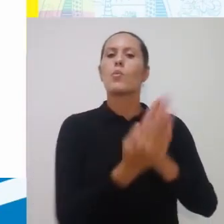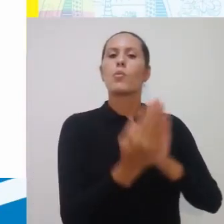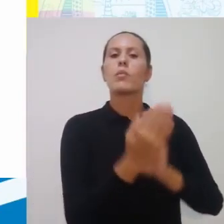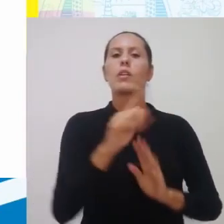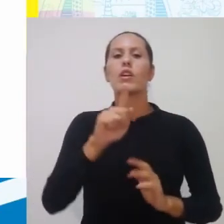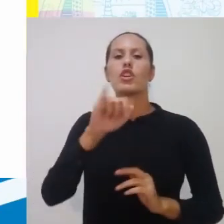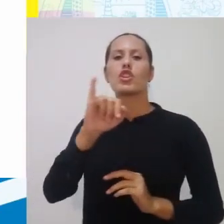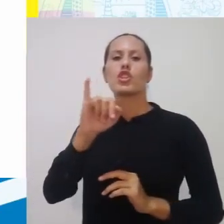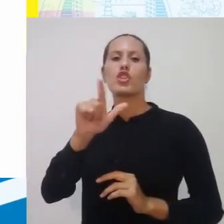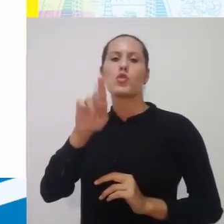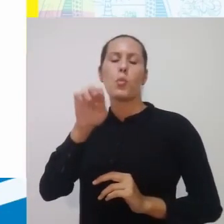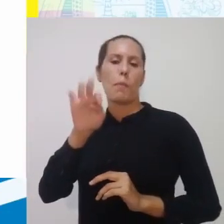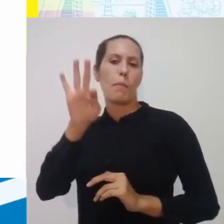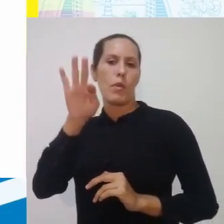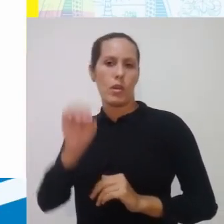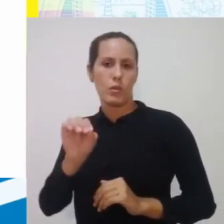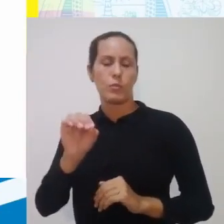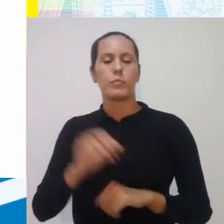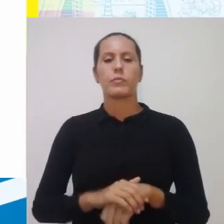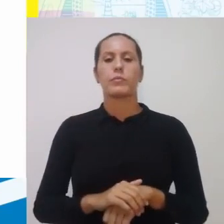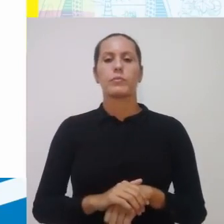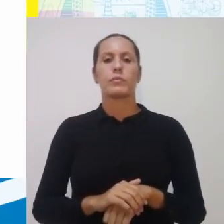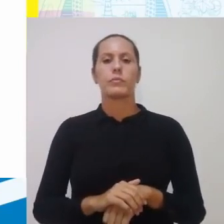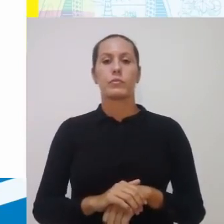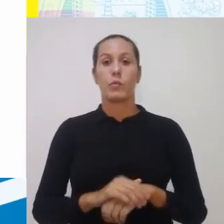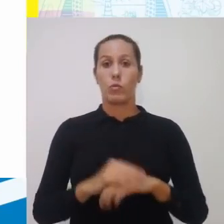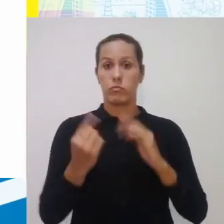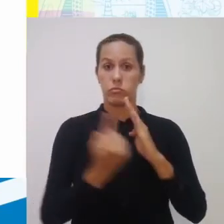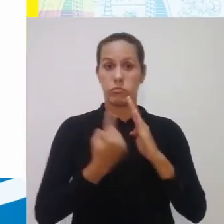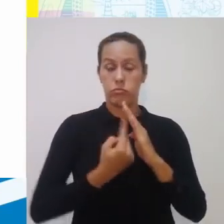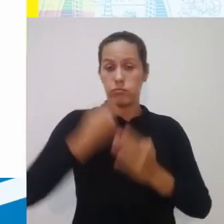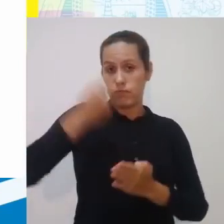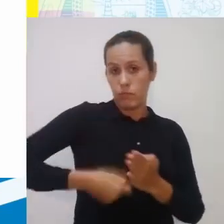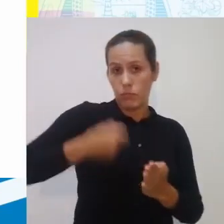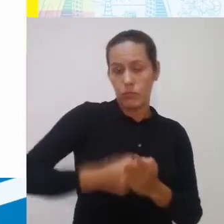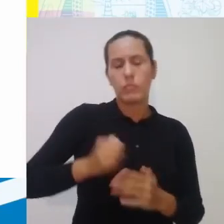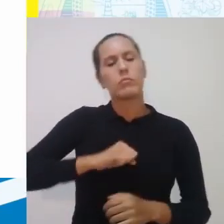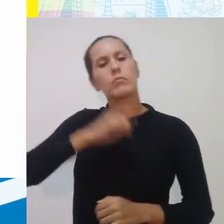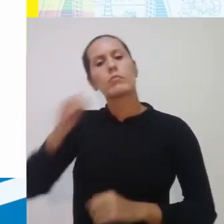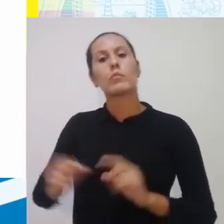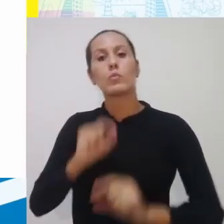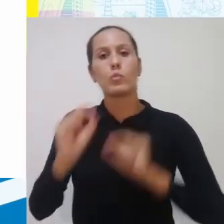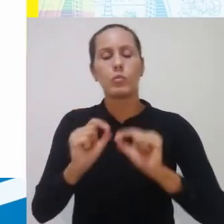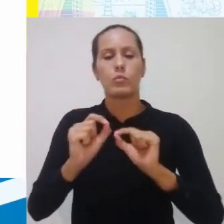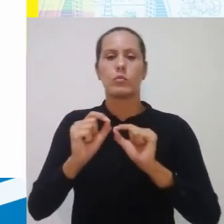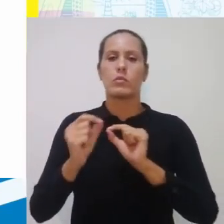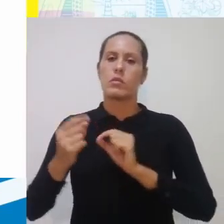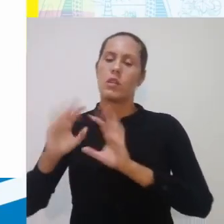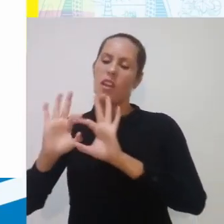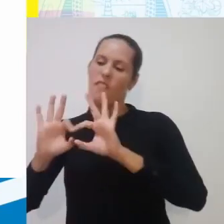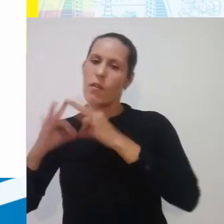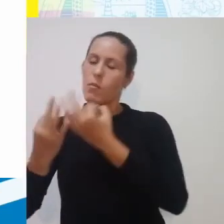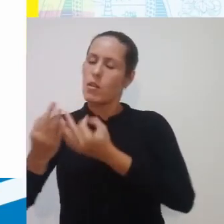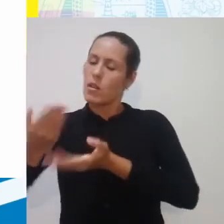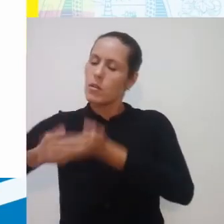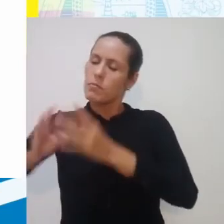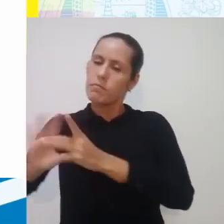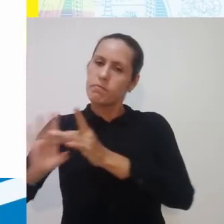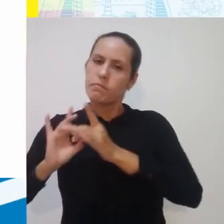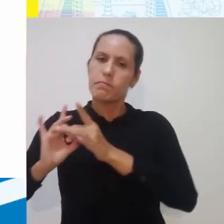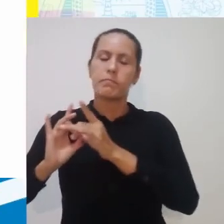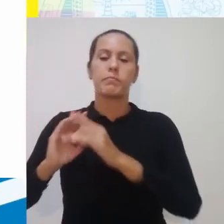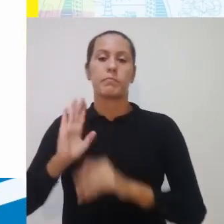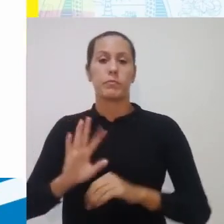por Gilberto Costa, repórter da Agência Brasil. Isolamento compulsório pode ser momento para reforçar